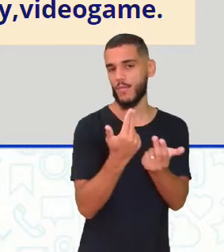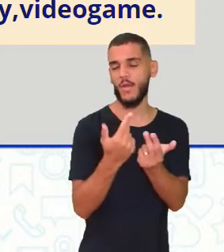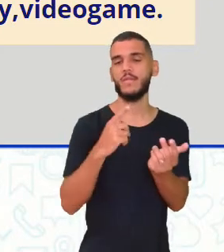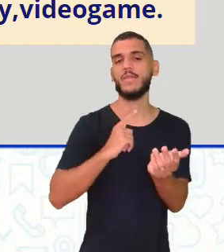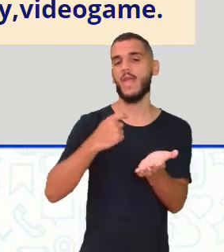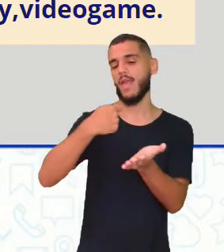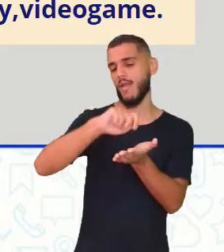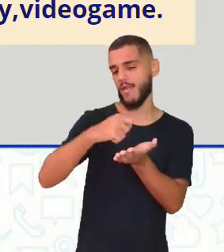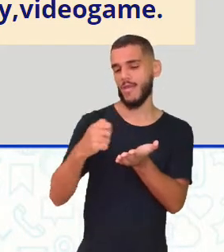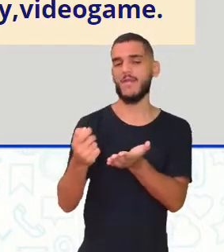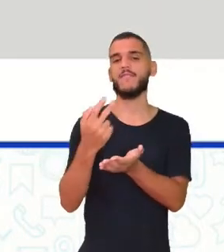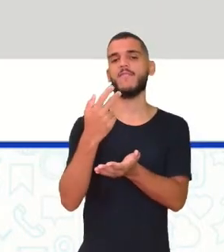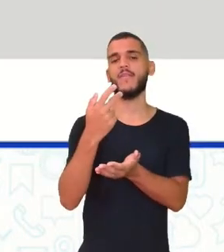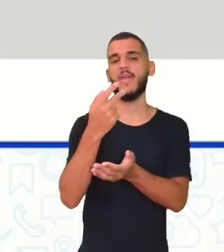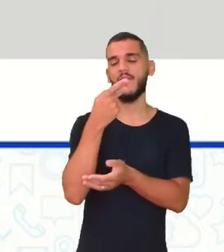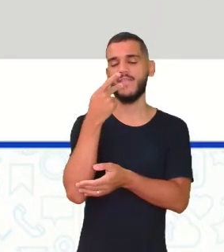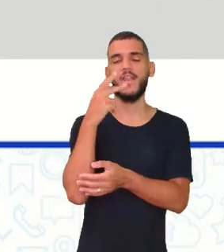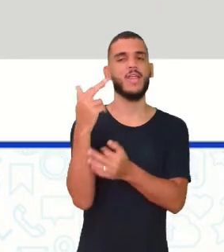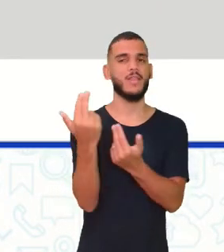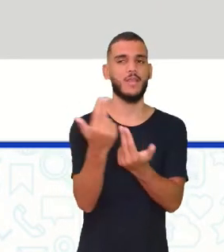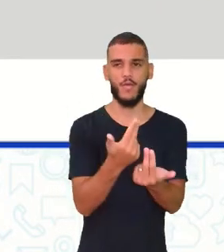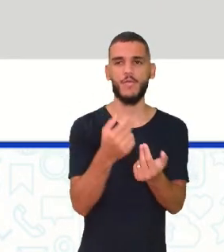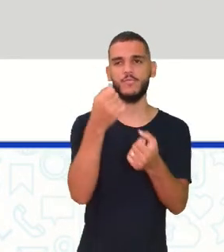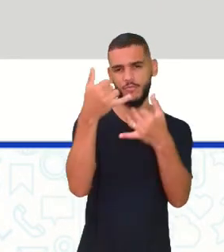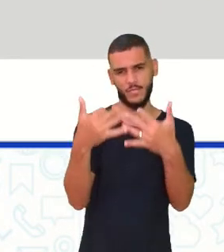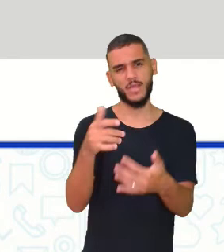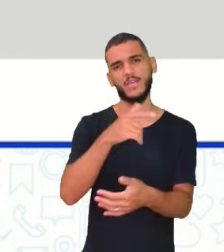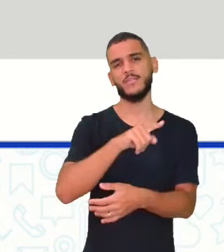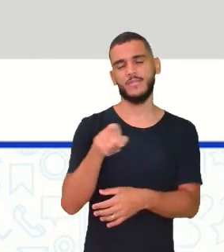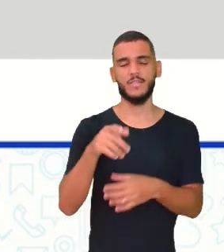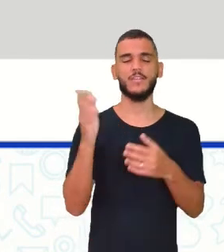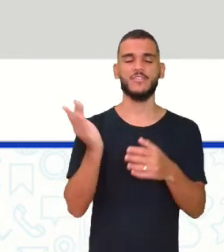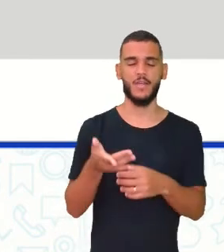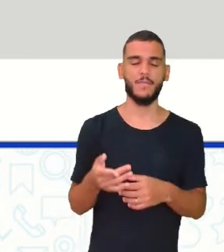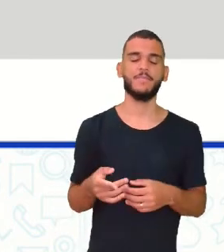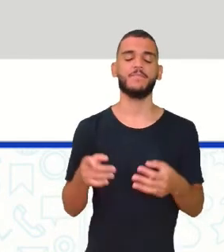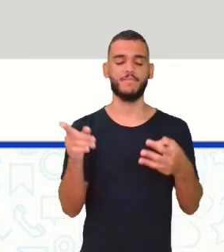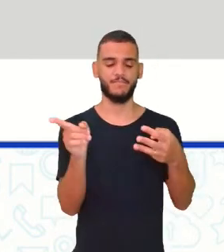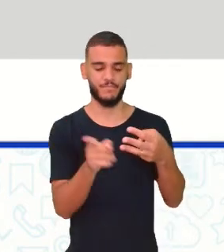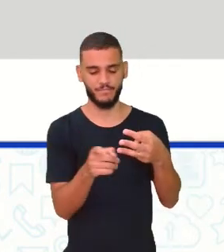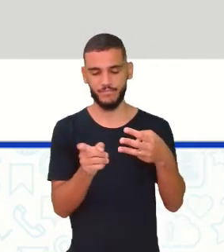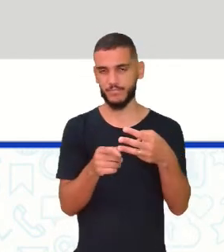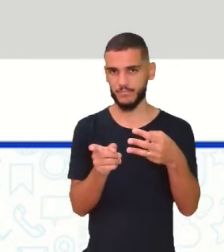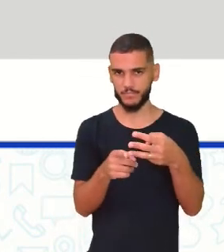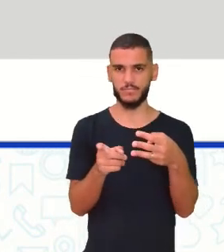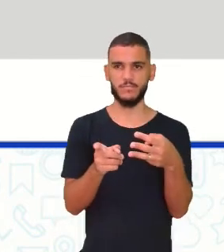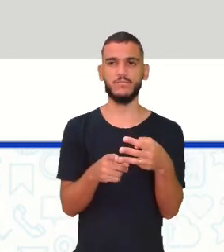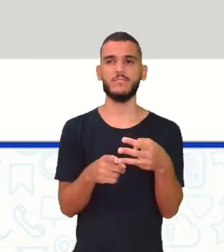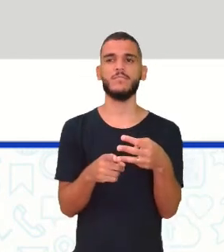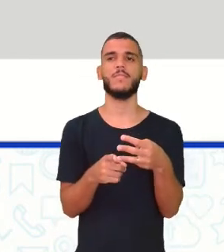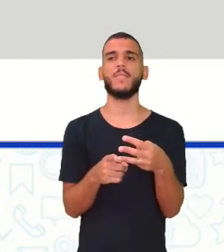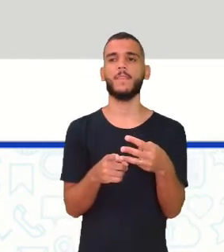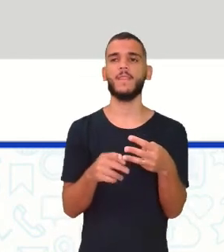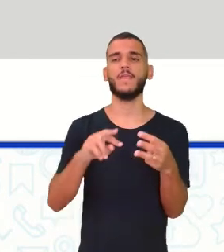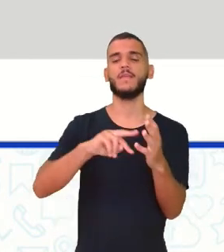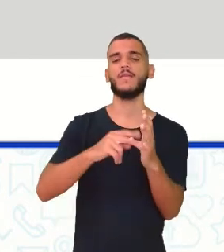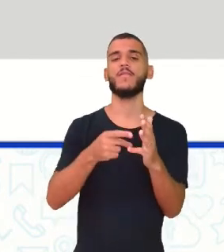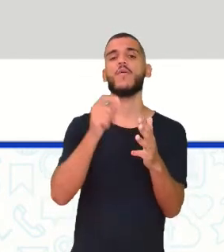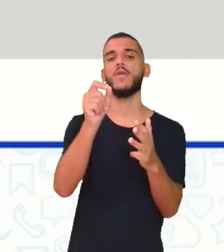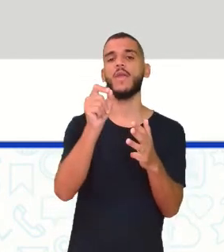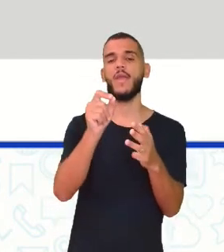pronúncia, como essas palavras que eu já citei. Já no segundo, no caso, né, que é o empréstimo, trata-se